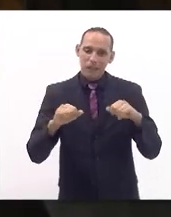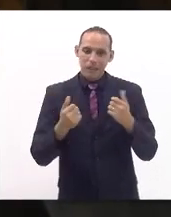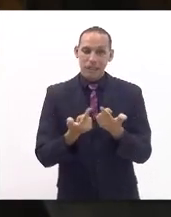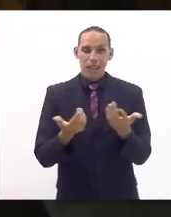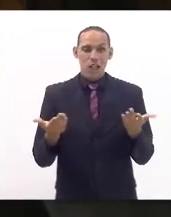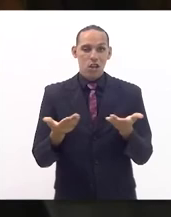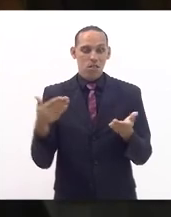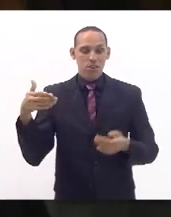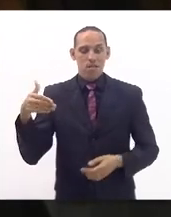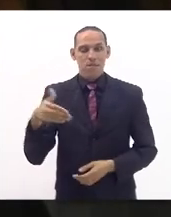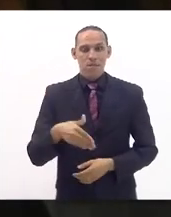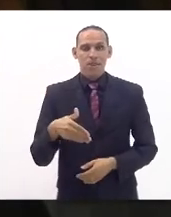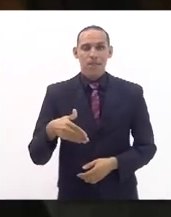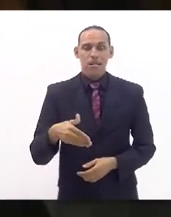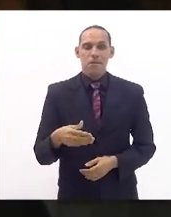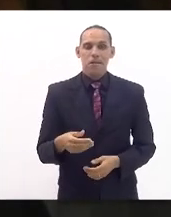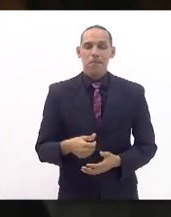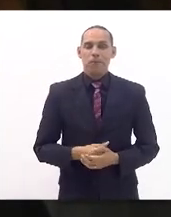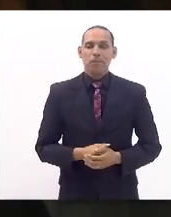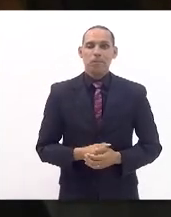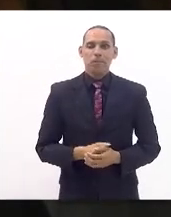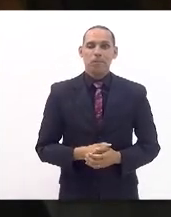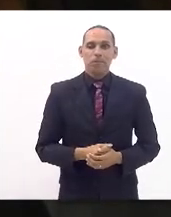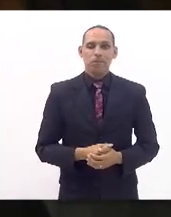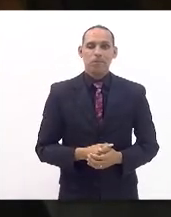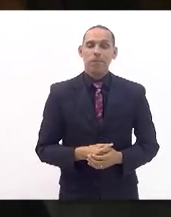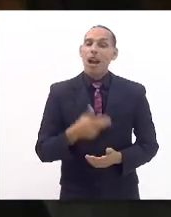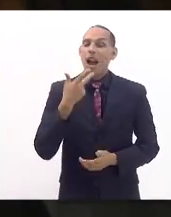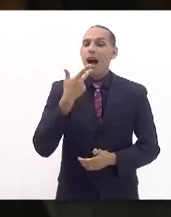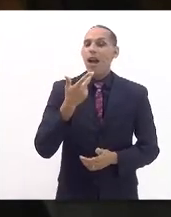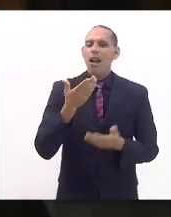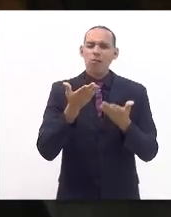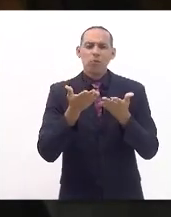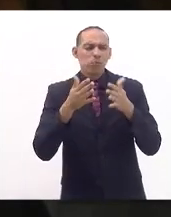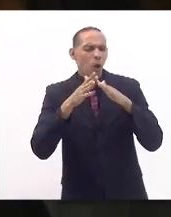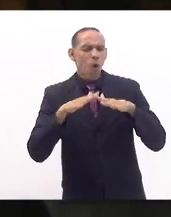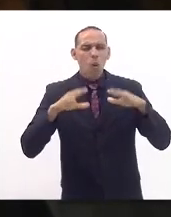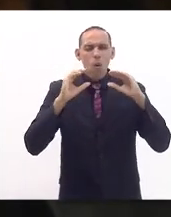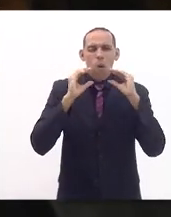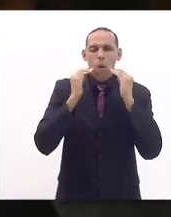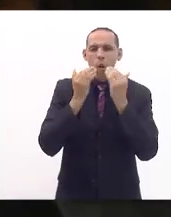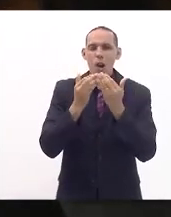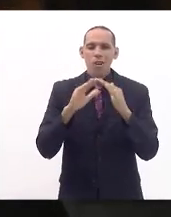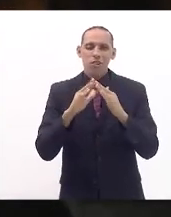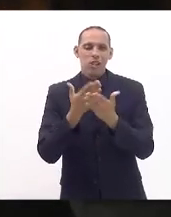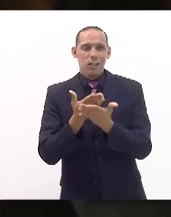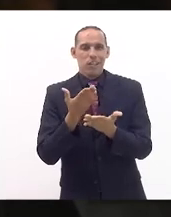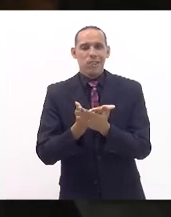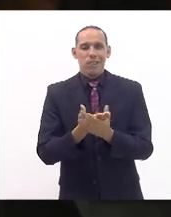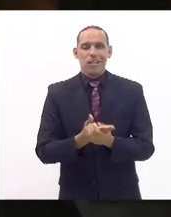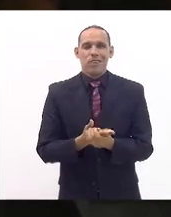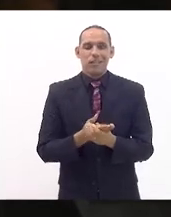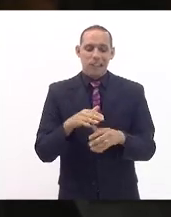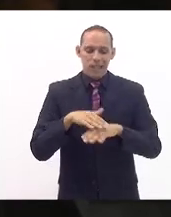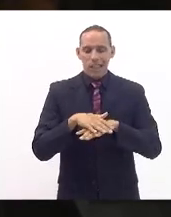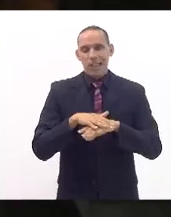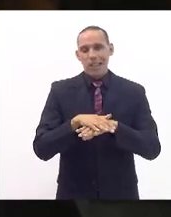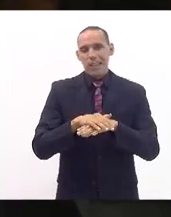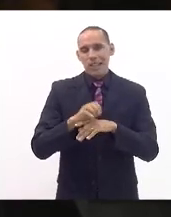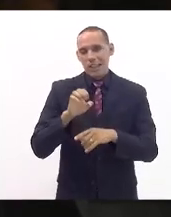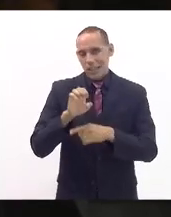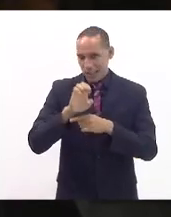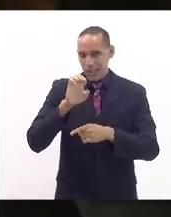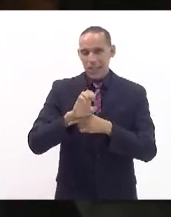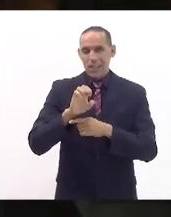venho a essa tribuna falar com toda a comunidade escolar da rede estadual do Rio de